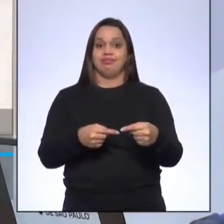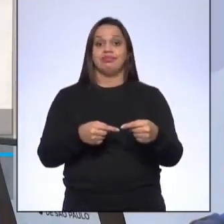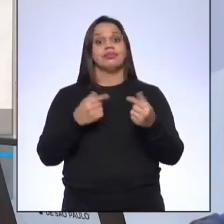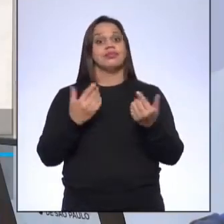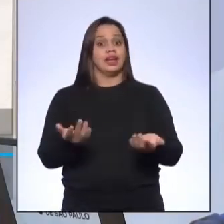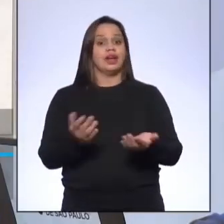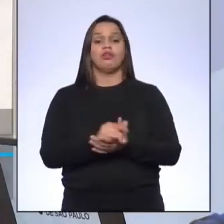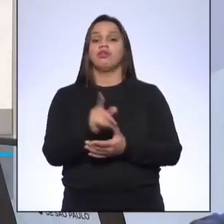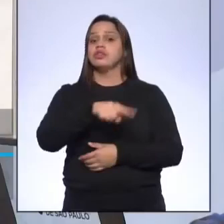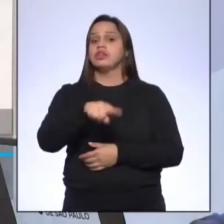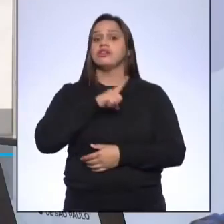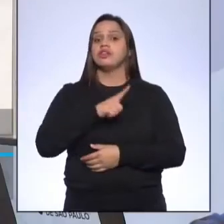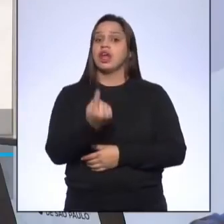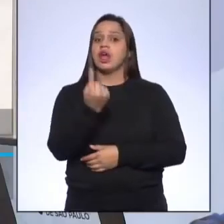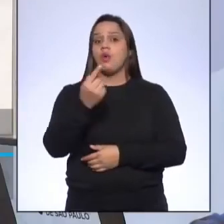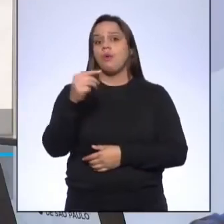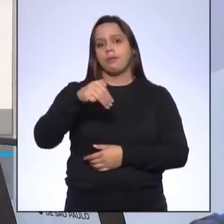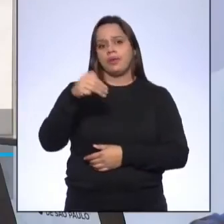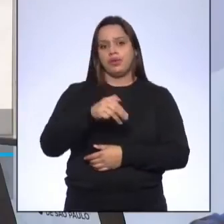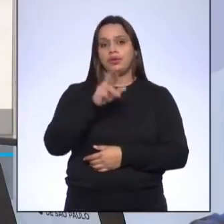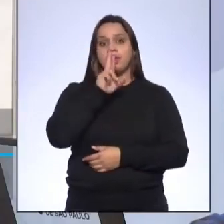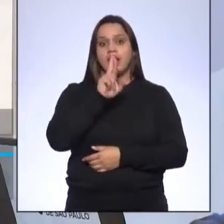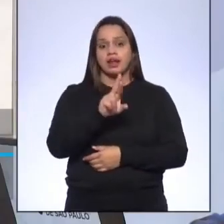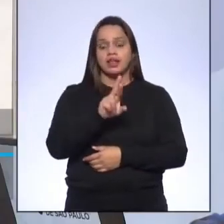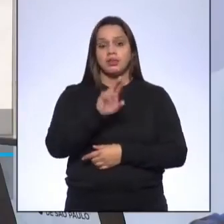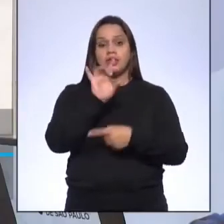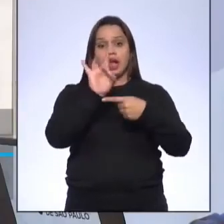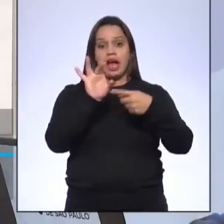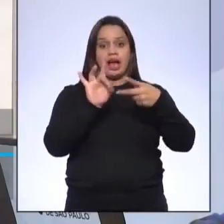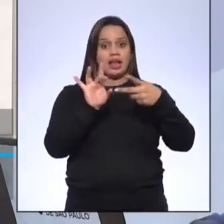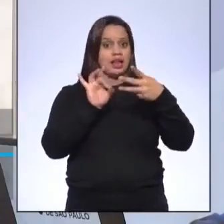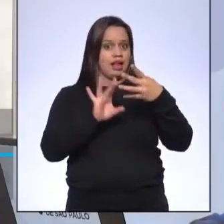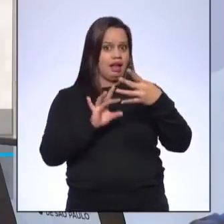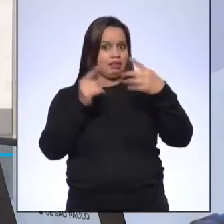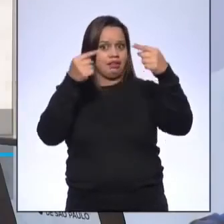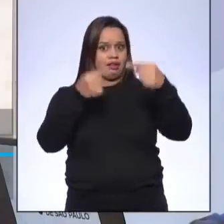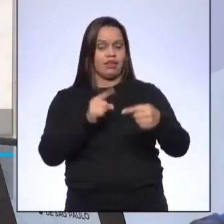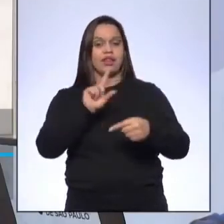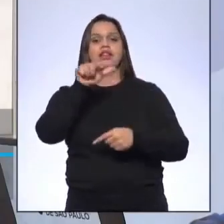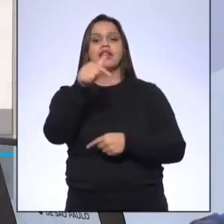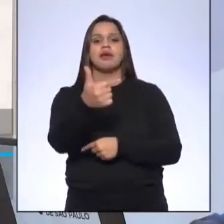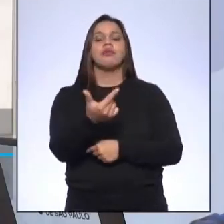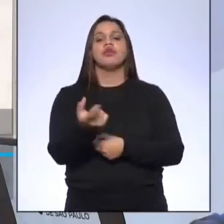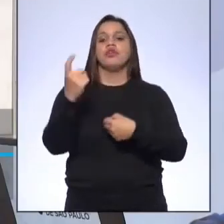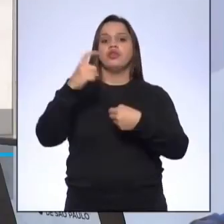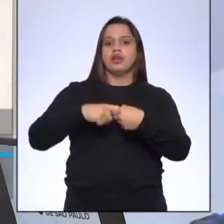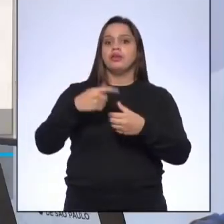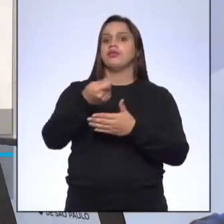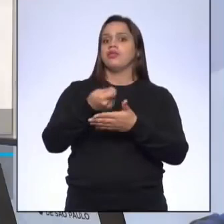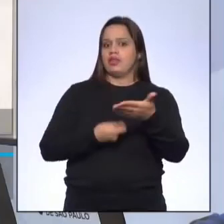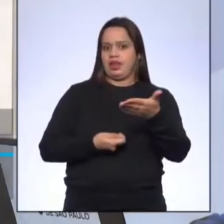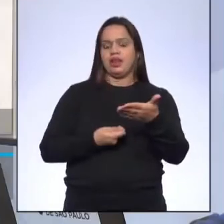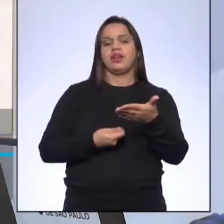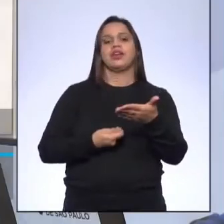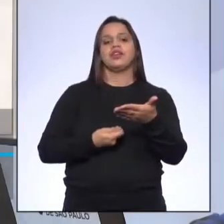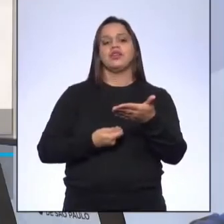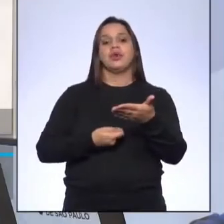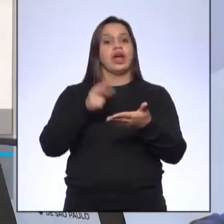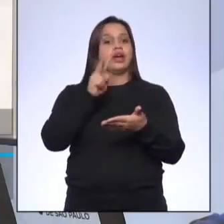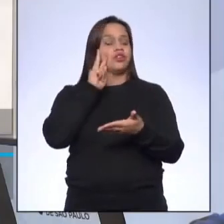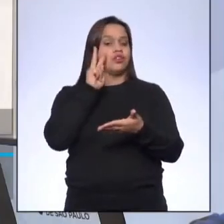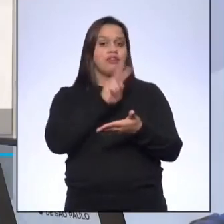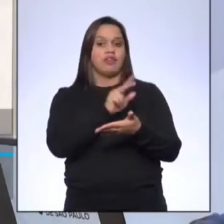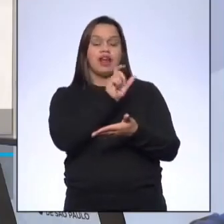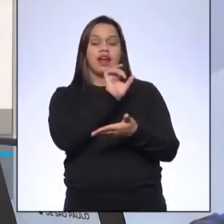Vocês terão 1 minuto para responder cada desafio. E aí, depois, nós retomamos no texto e nós vamos abordar cada